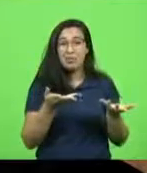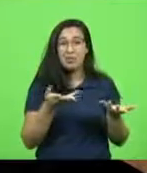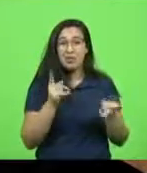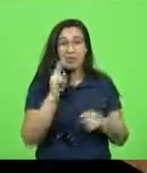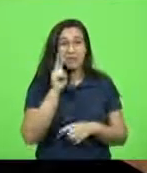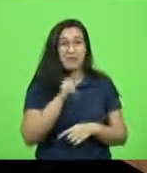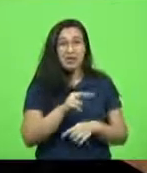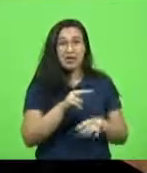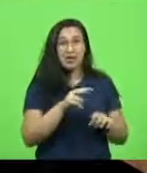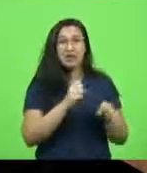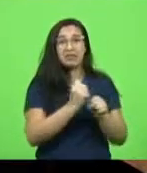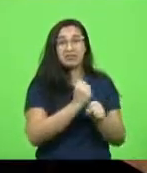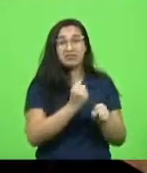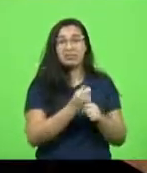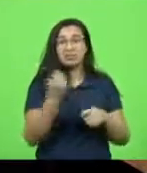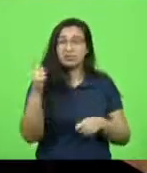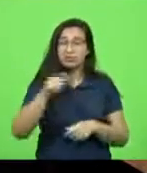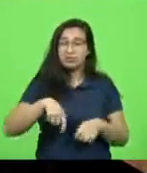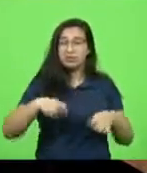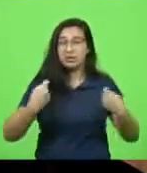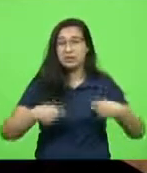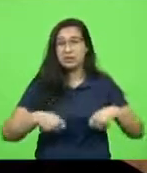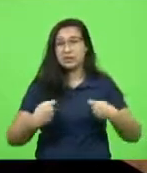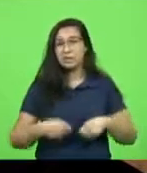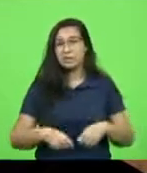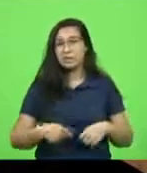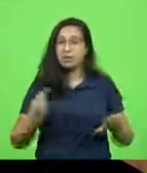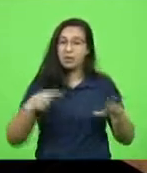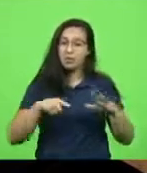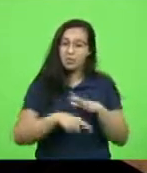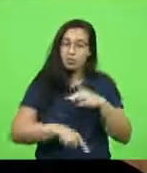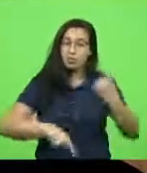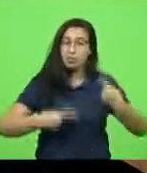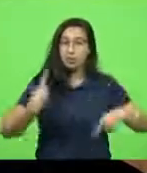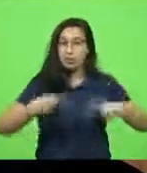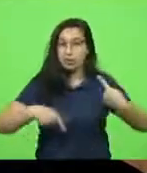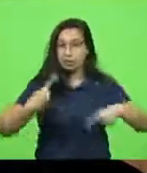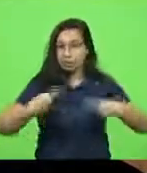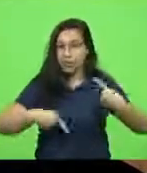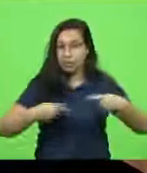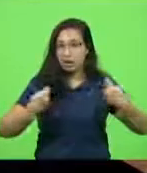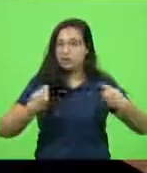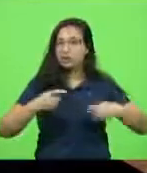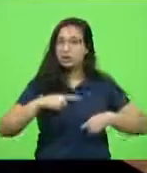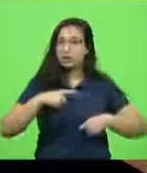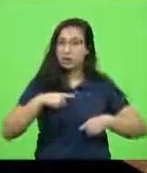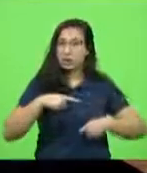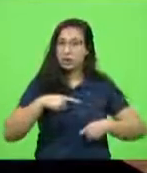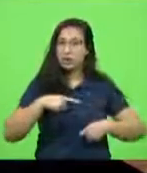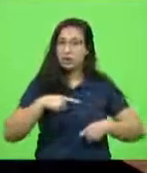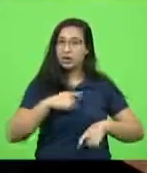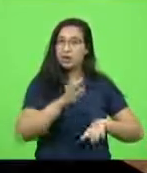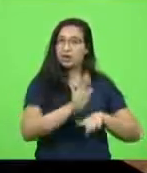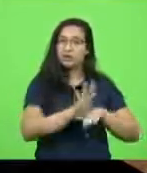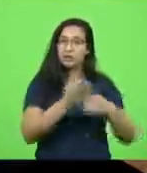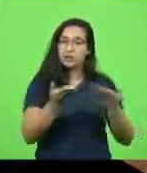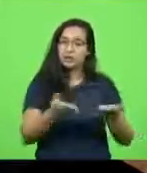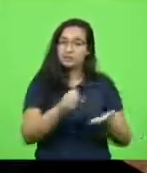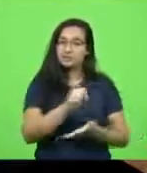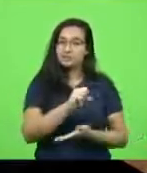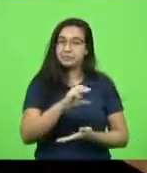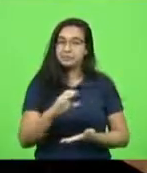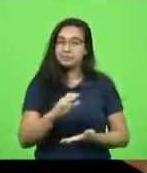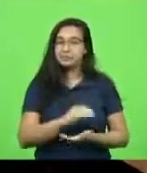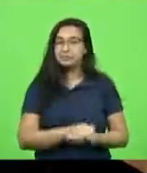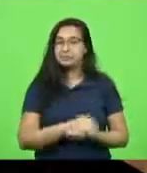debate profundo espero que nós possamos aprofundar e fazer a melhor para os catarinenses Obrigado